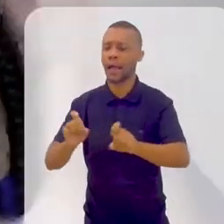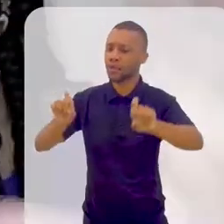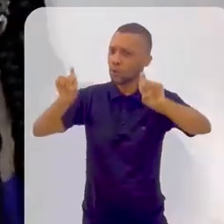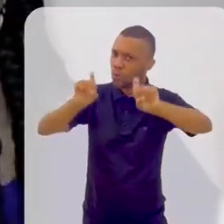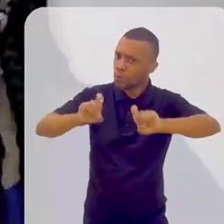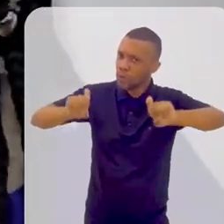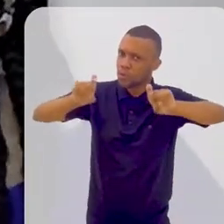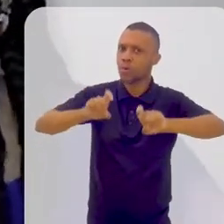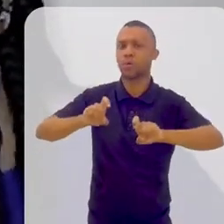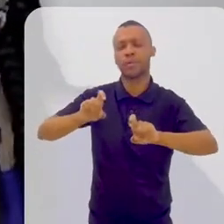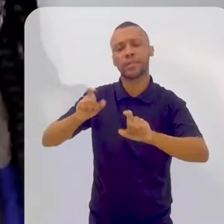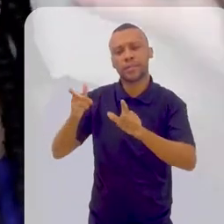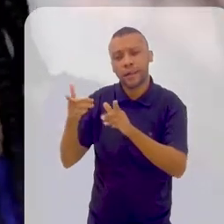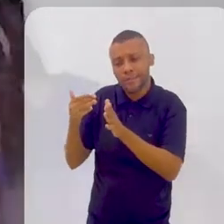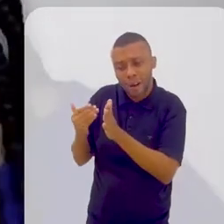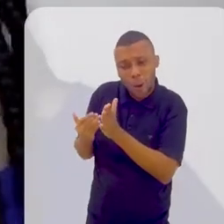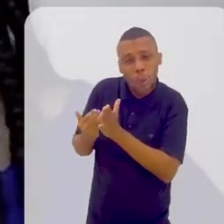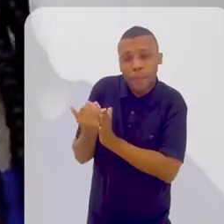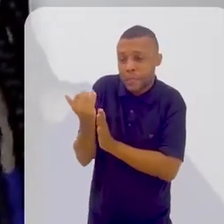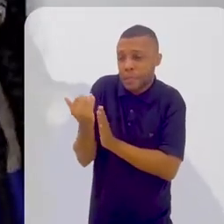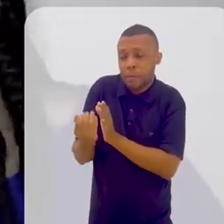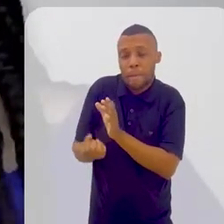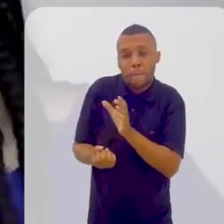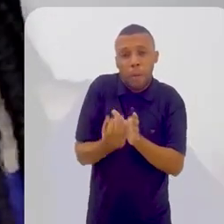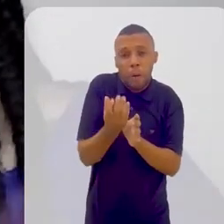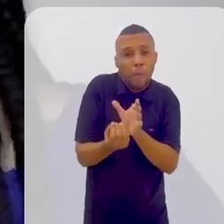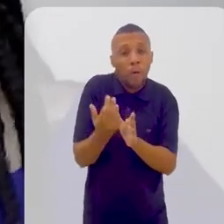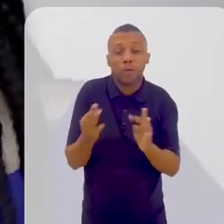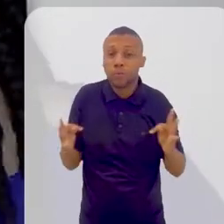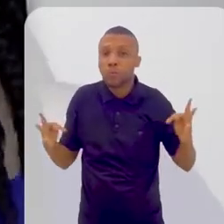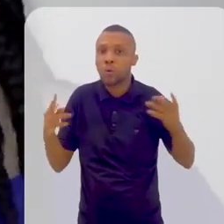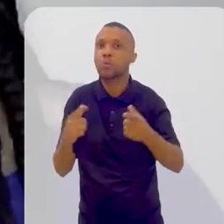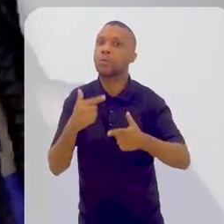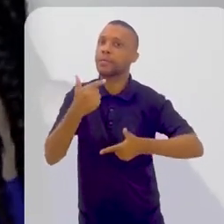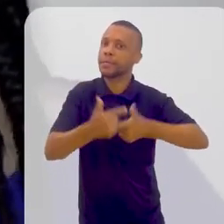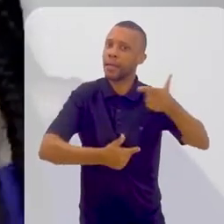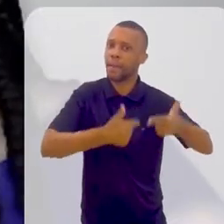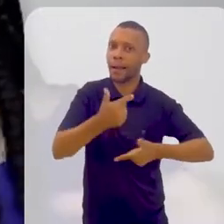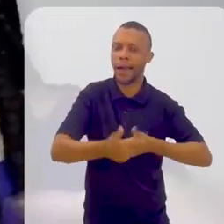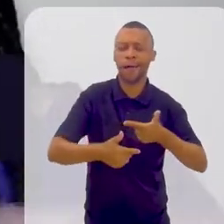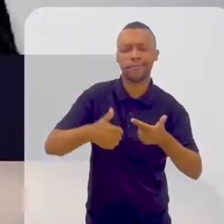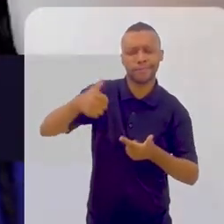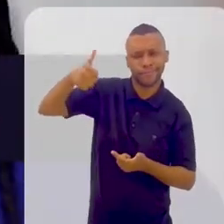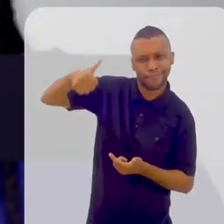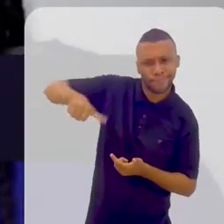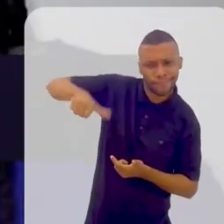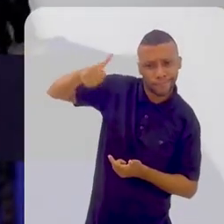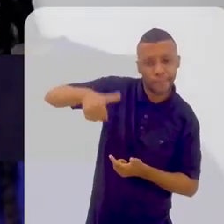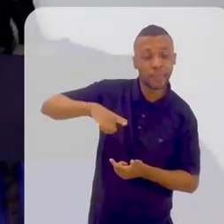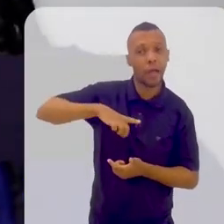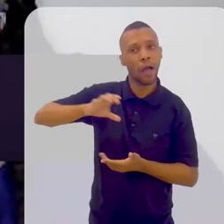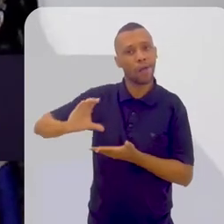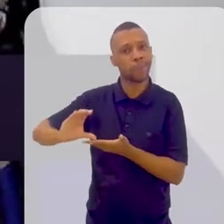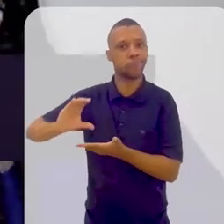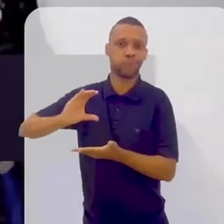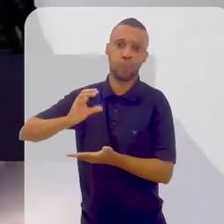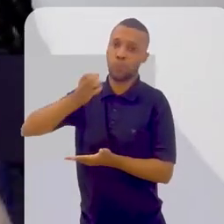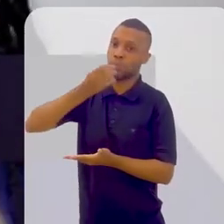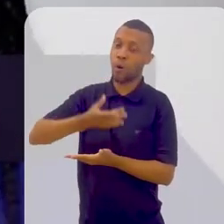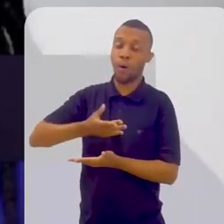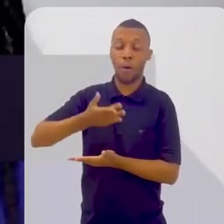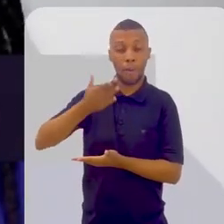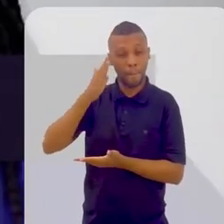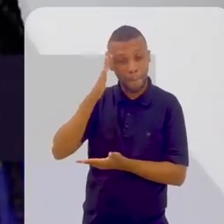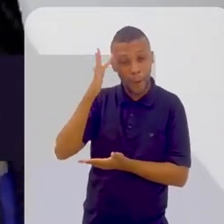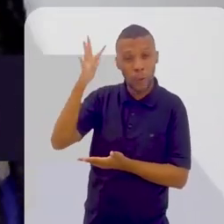da computação, estava chegando com tudo, e todo mundo que trabalhava com isso julgava-se que se ganhava muito bem, porque o